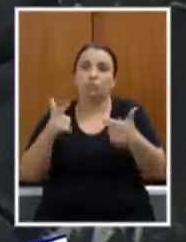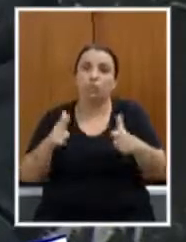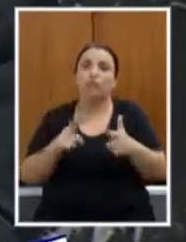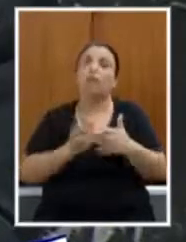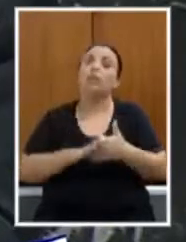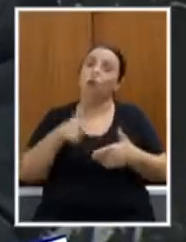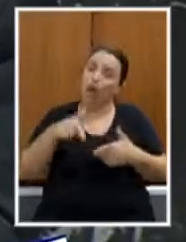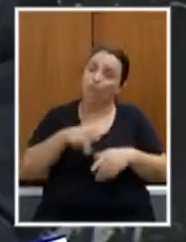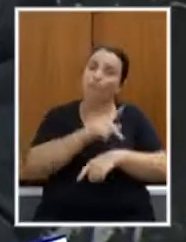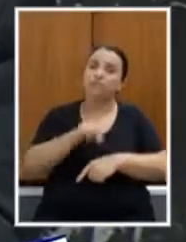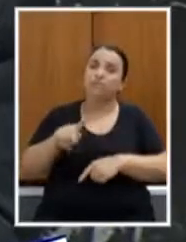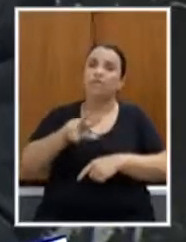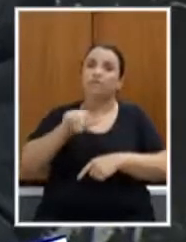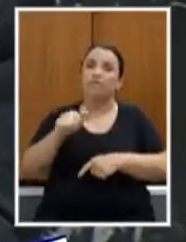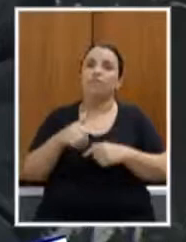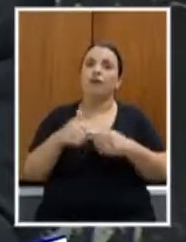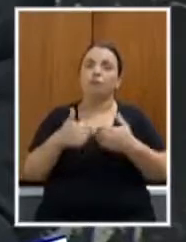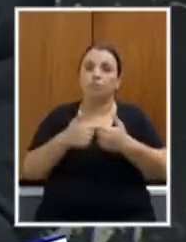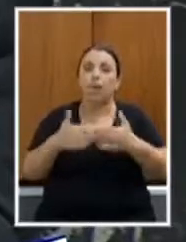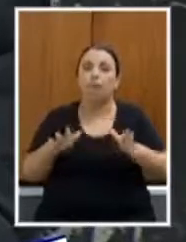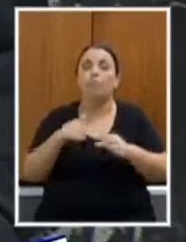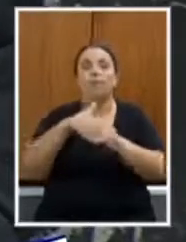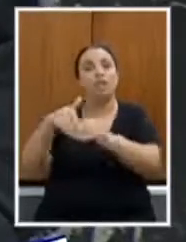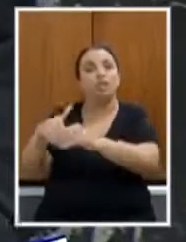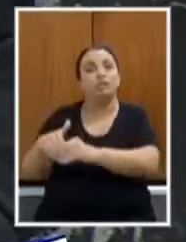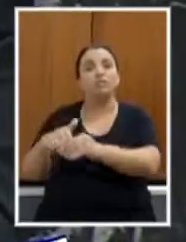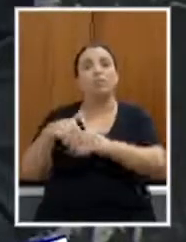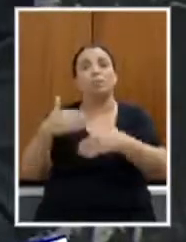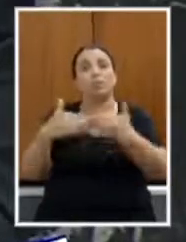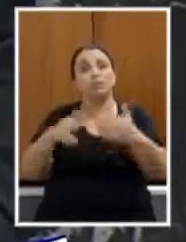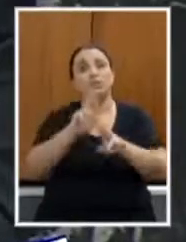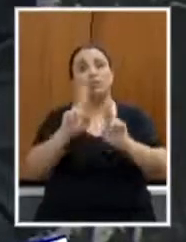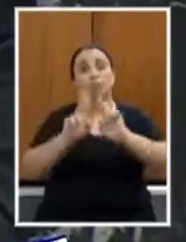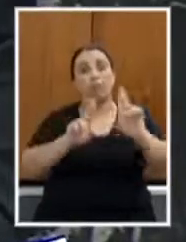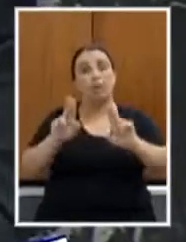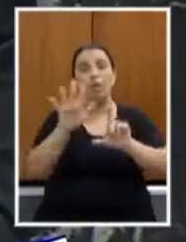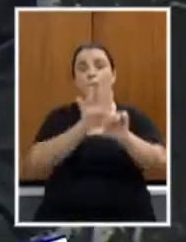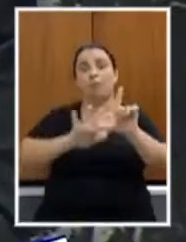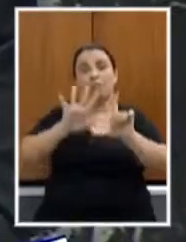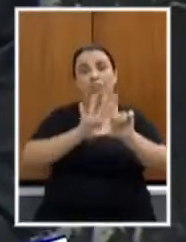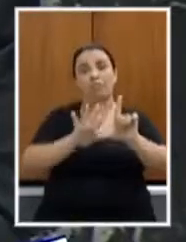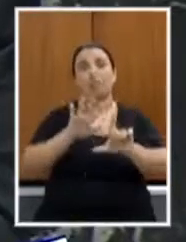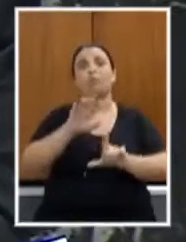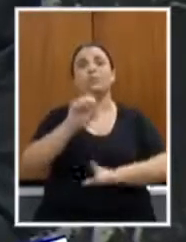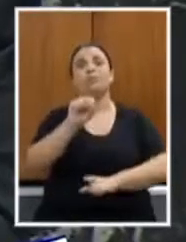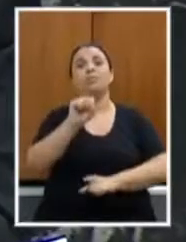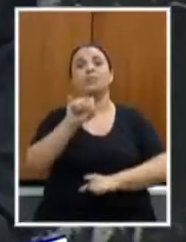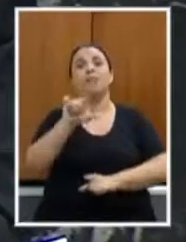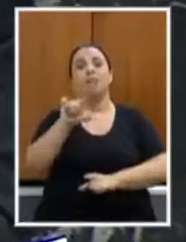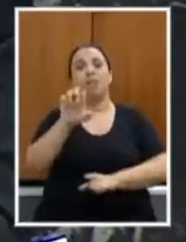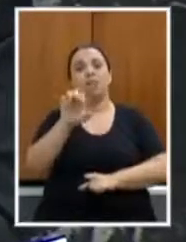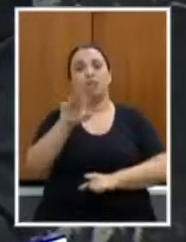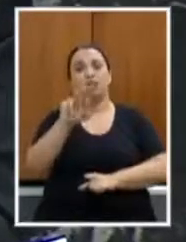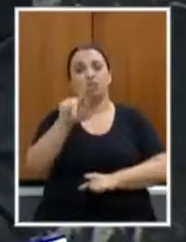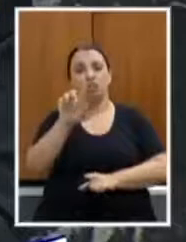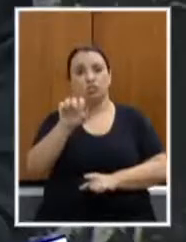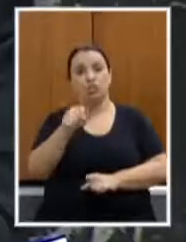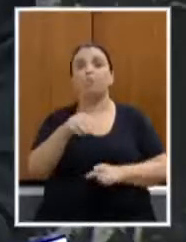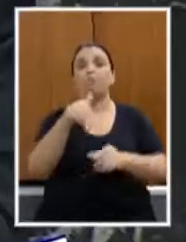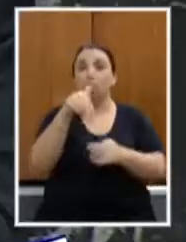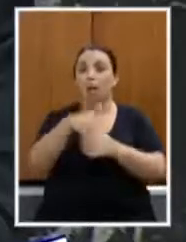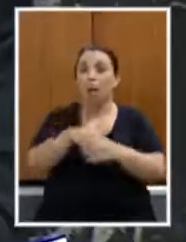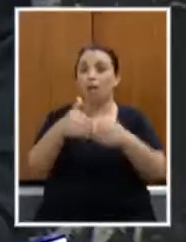vai submeter a matéria à votação pelo processo nominal, por meio da plataforma Sileges. Em votação, o